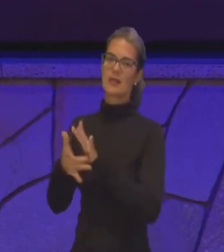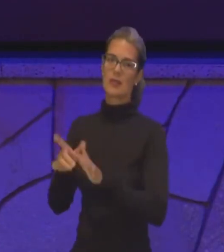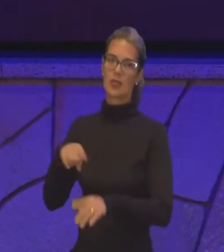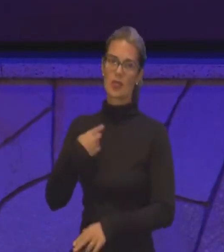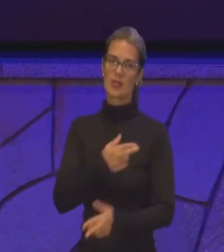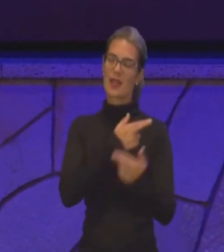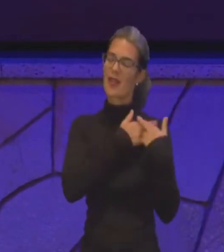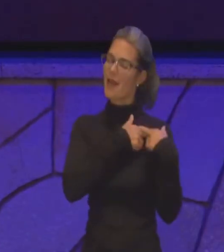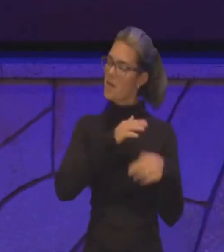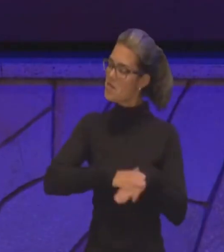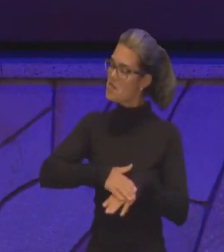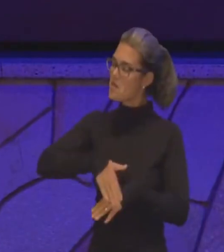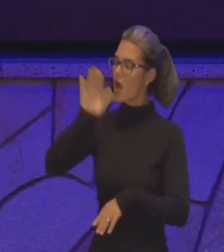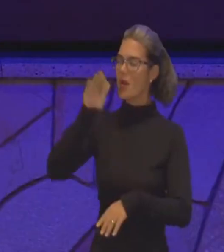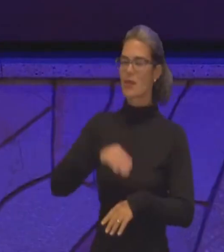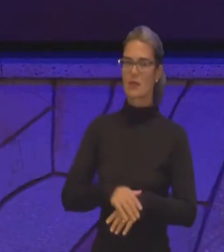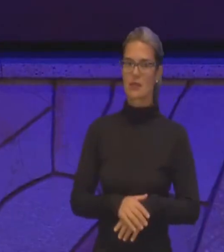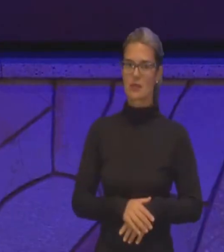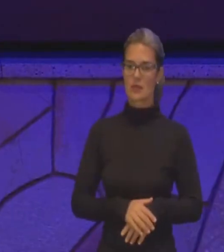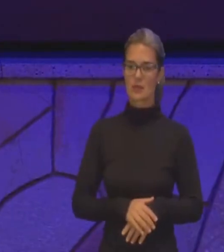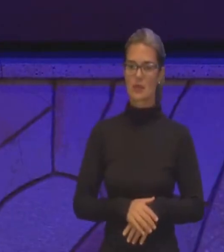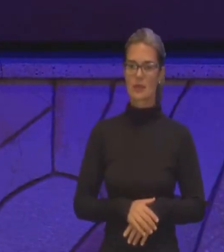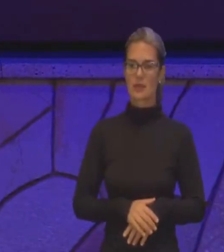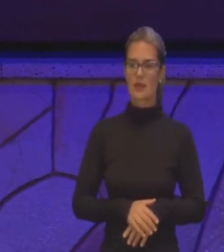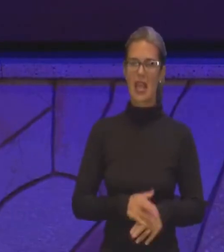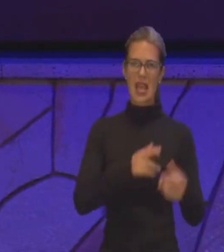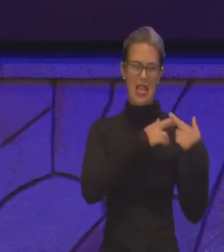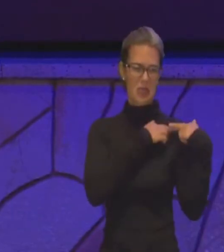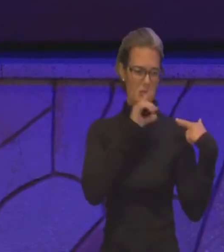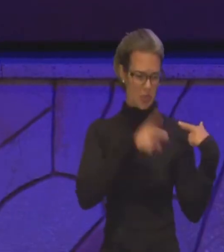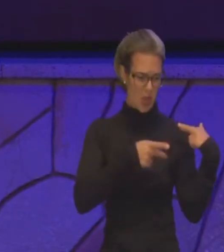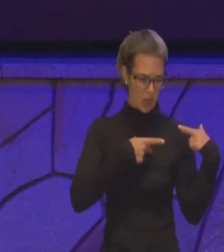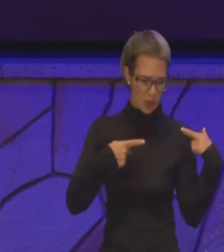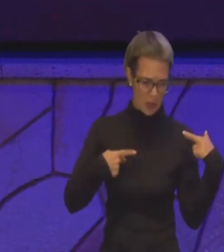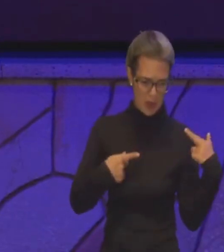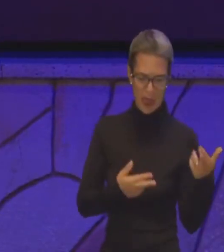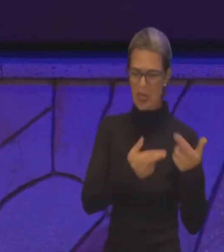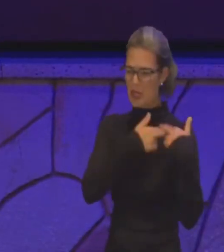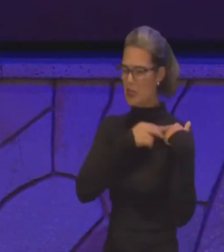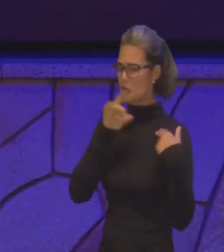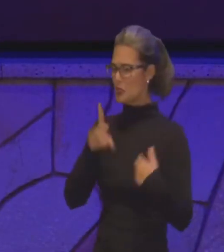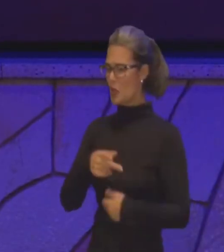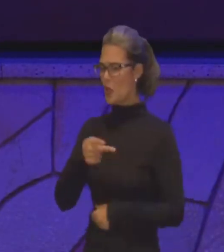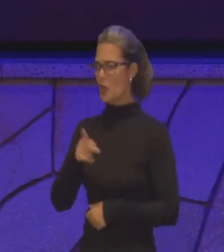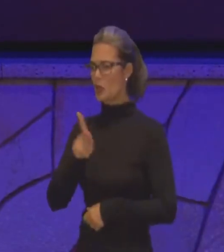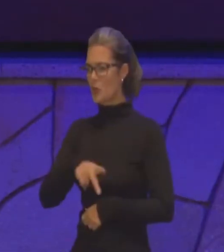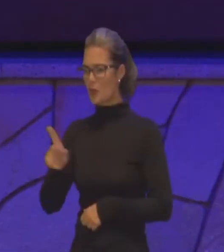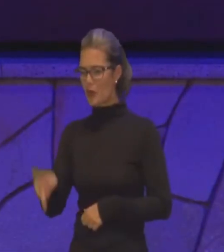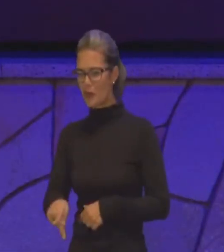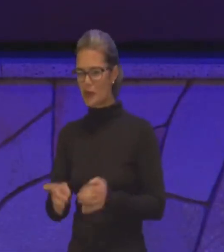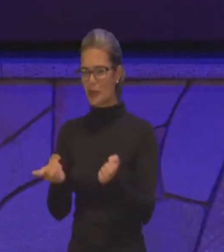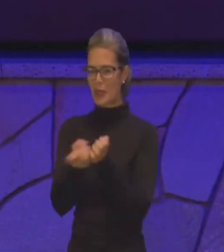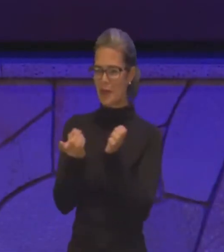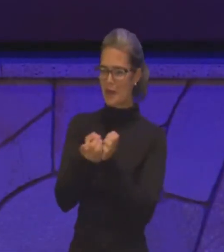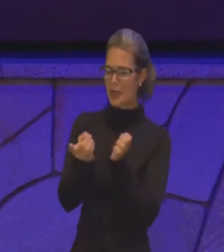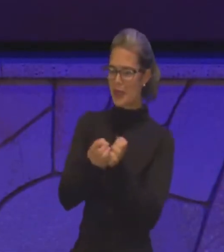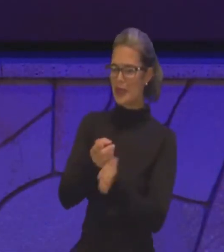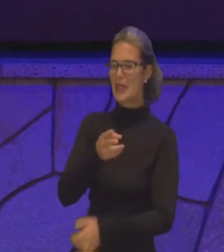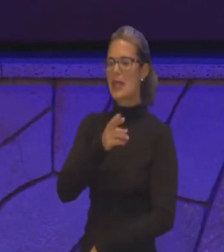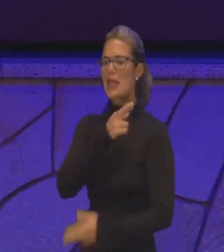além, e ela não é do pastor, ela não é do professor, ela não é do